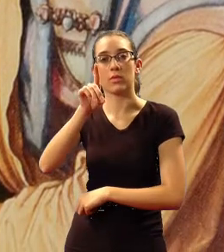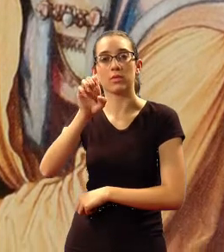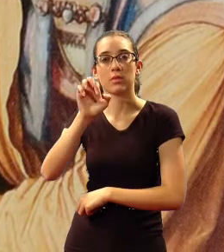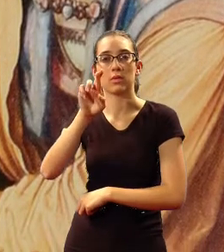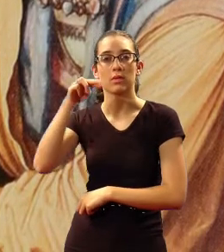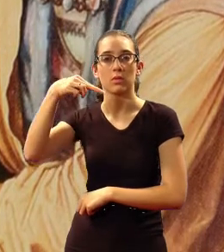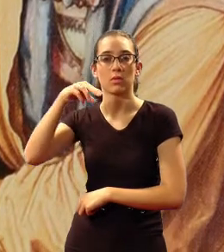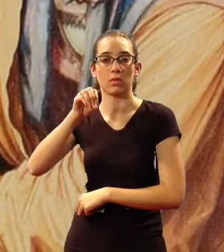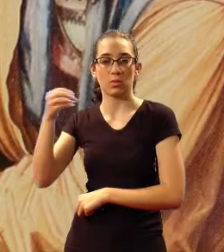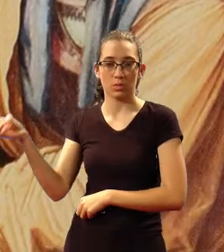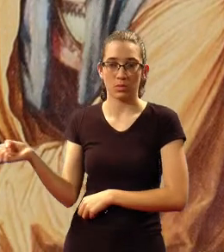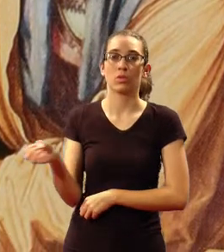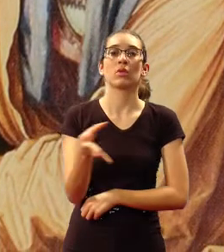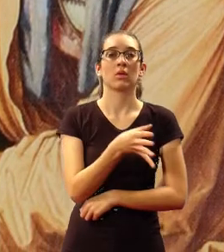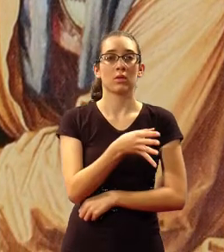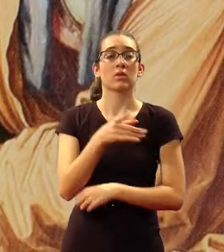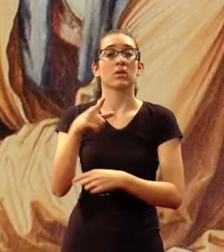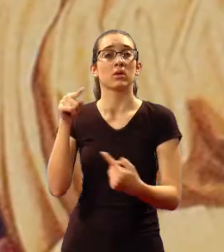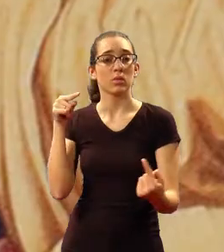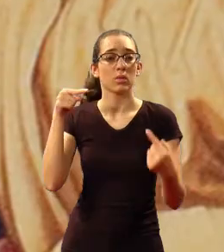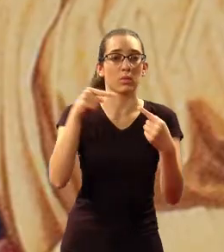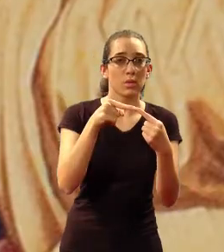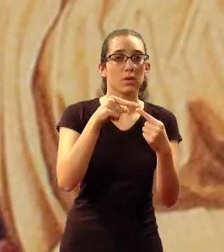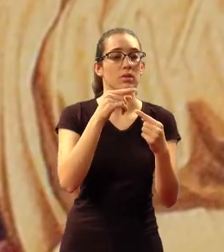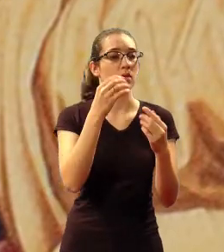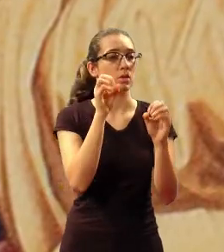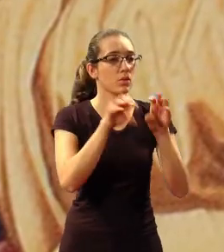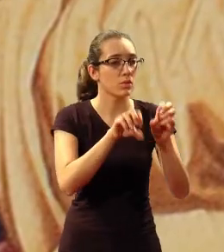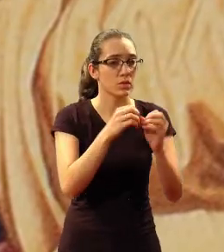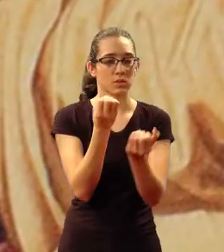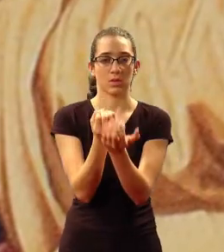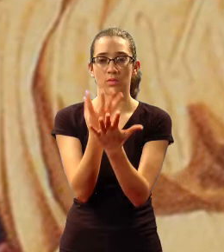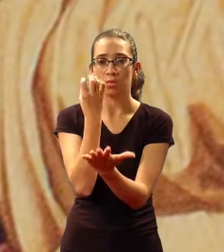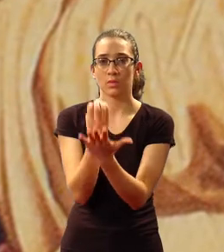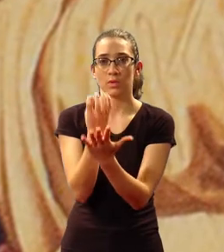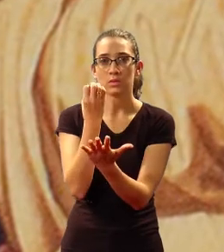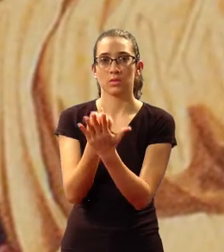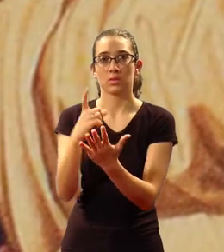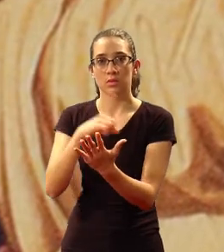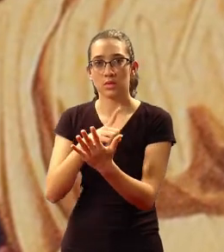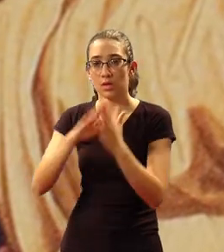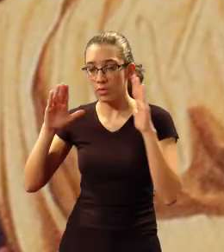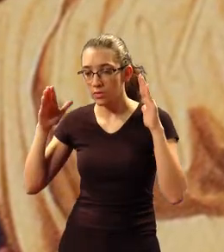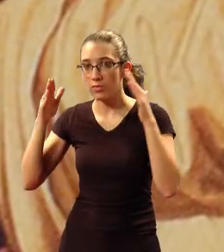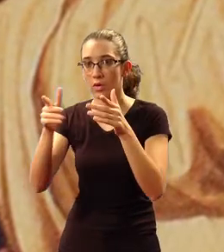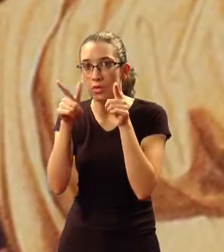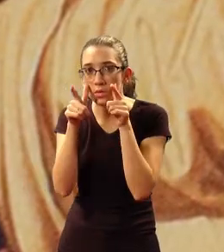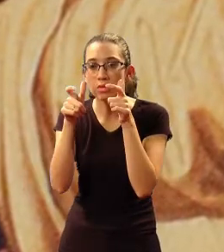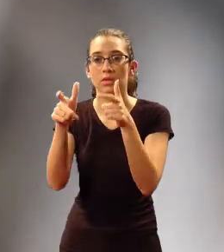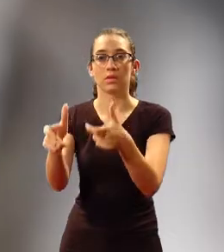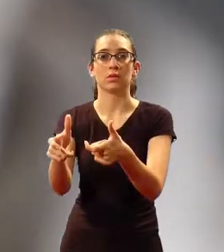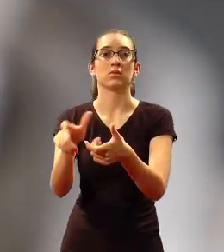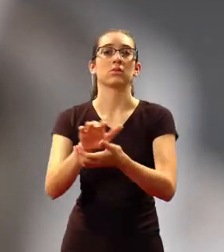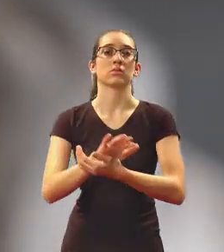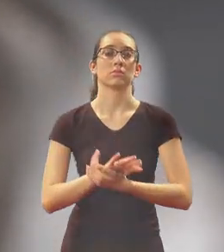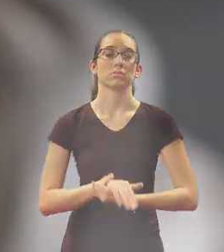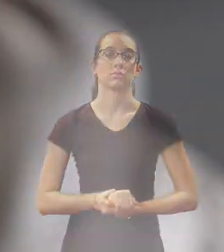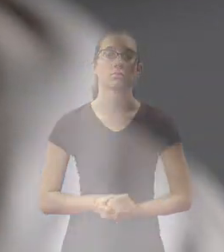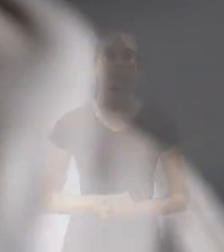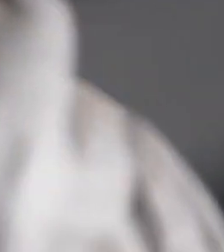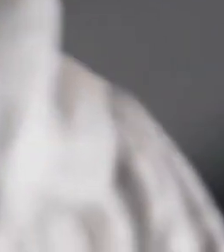ou a modernidade, onde a educação e a alfabetização estão no centro do interesse.